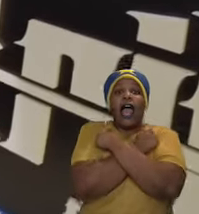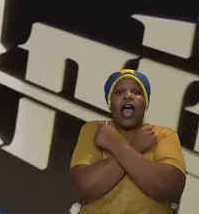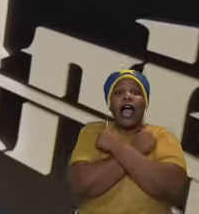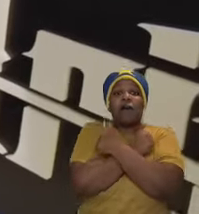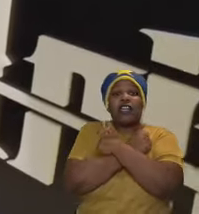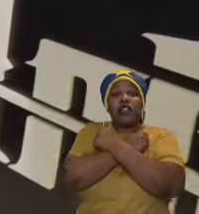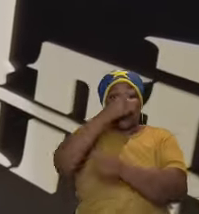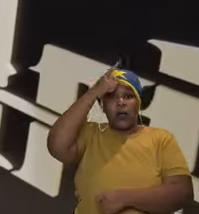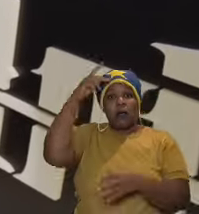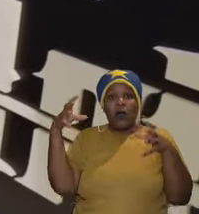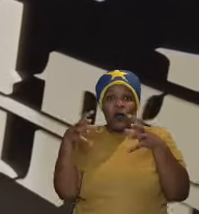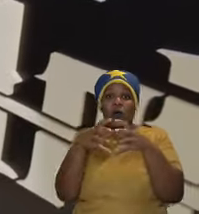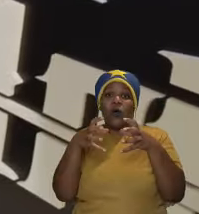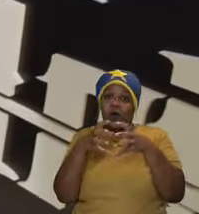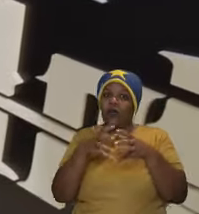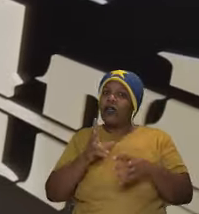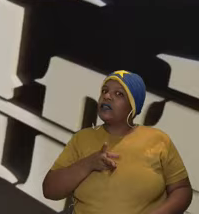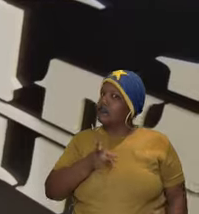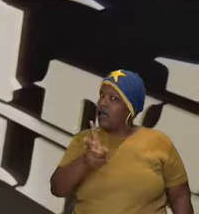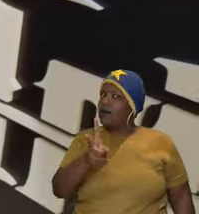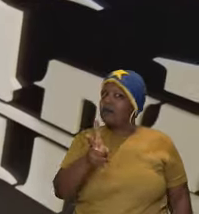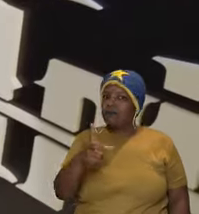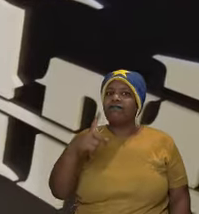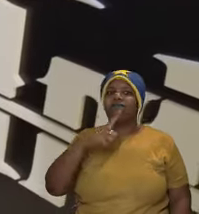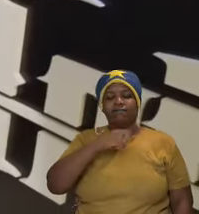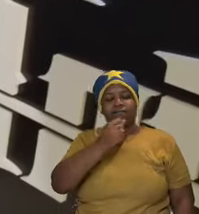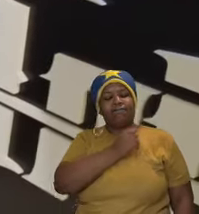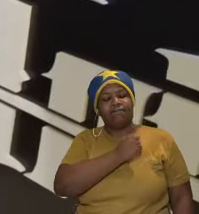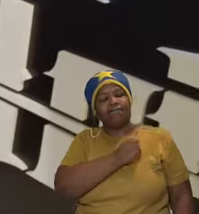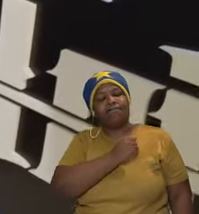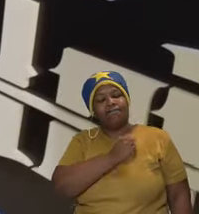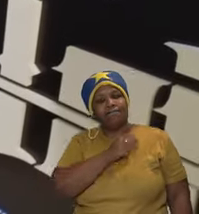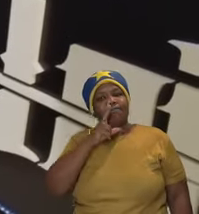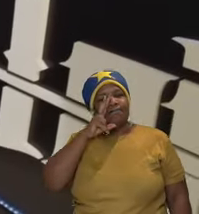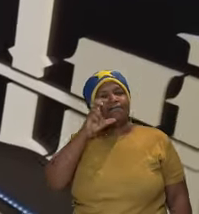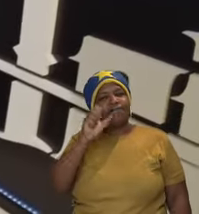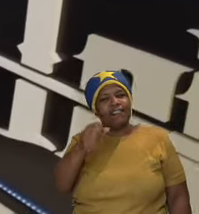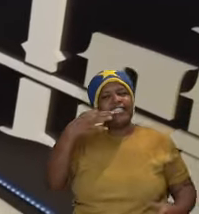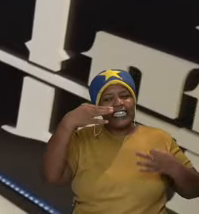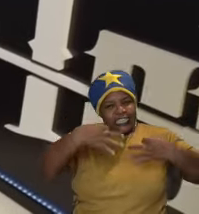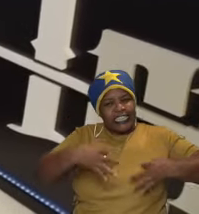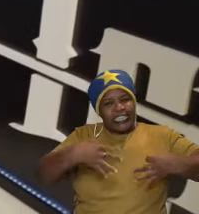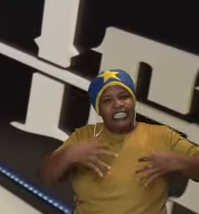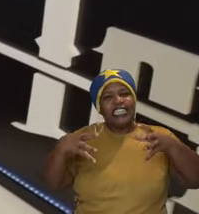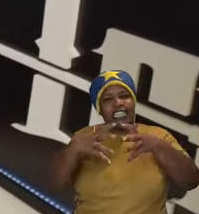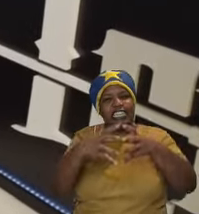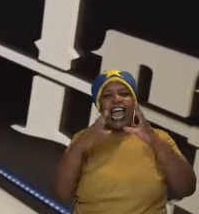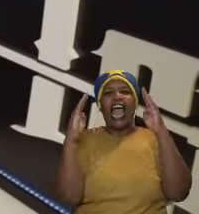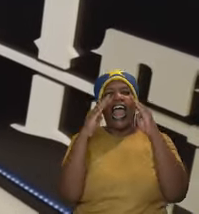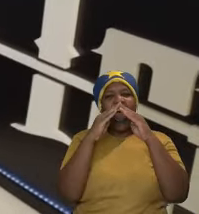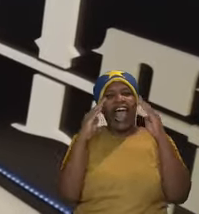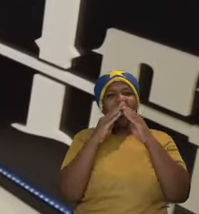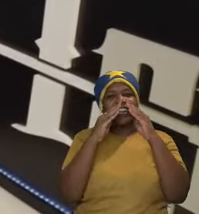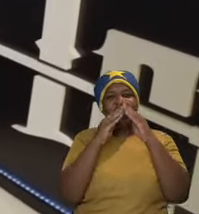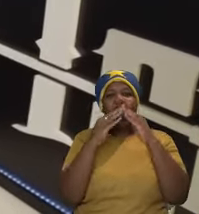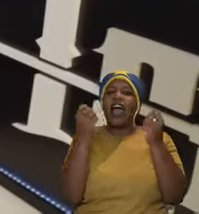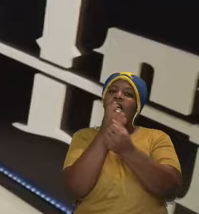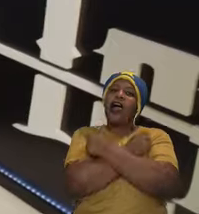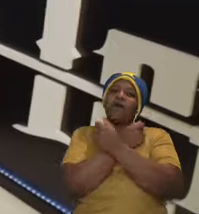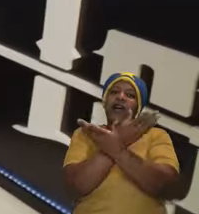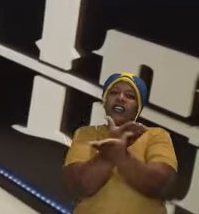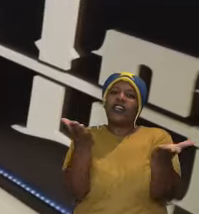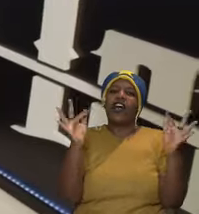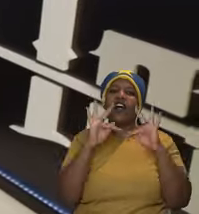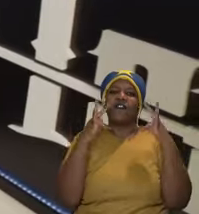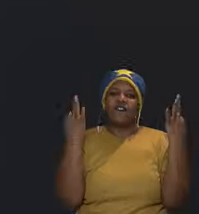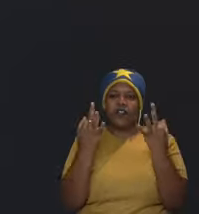do fã-clube aí, que sempre, né, mano? Pô, sempre fortaleceu. Sem palavra, galera, garanto que tá todo mundo em peso lá, curtindo em casa. Com certeza. Abração pra toda a família,